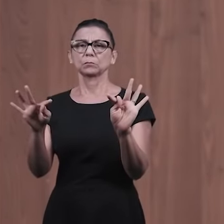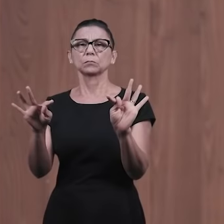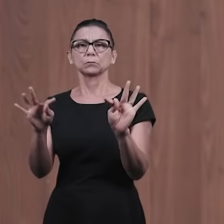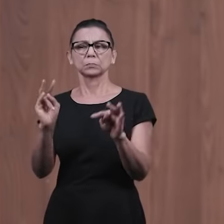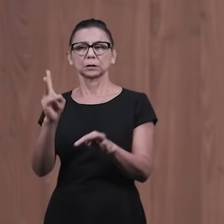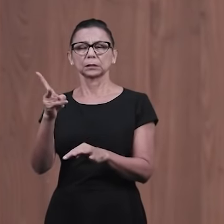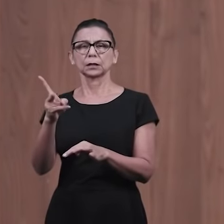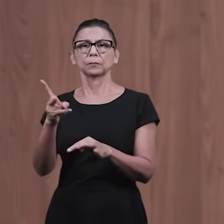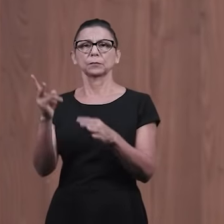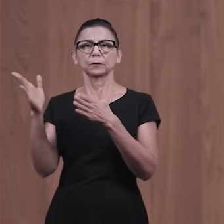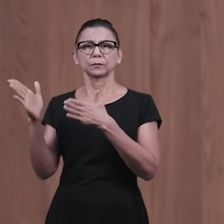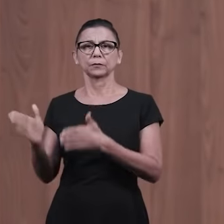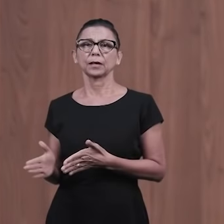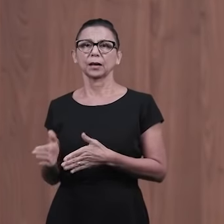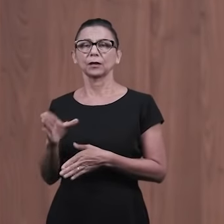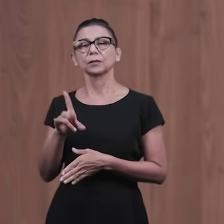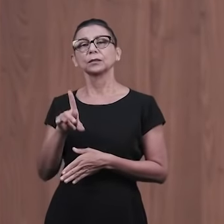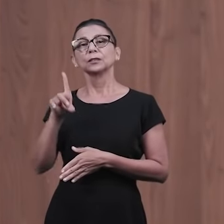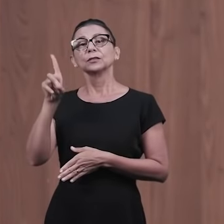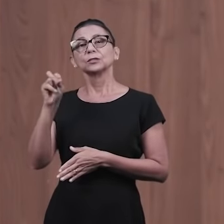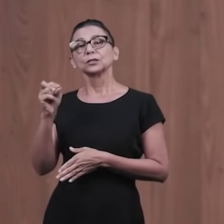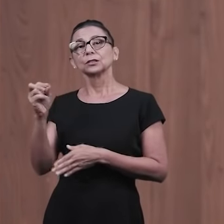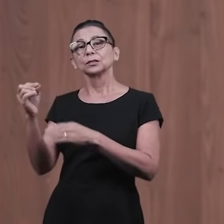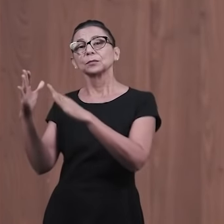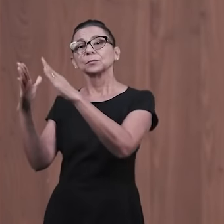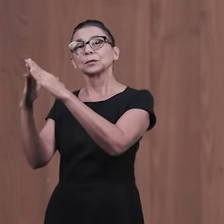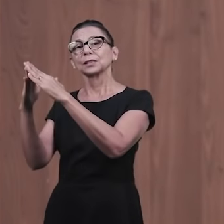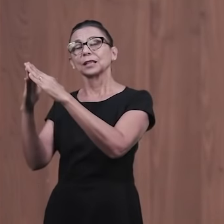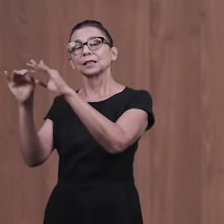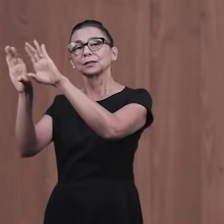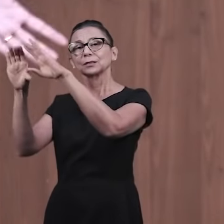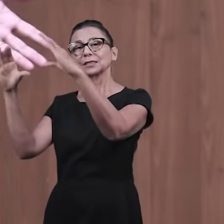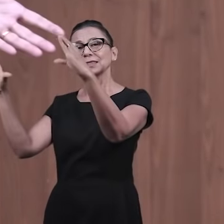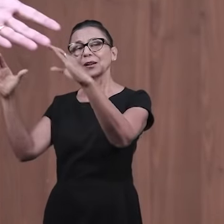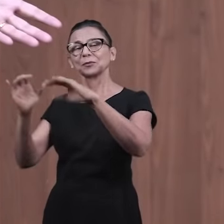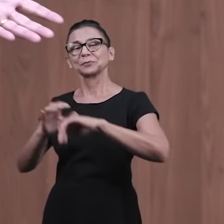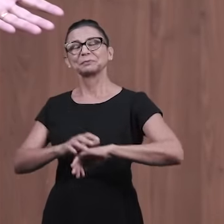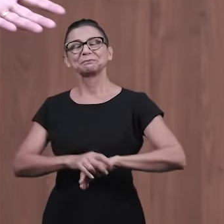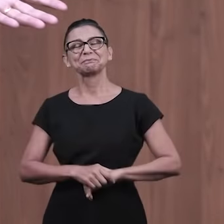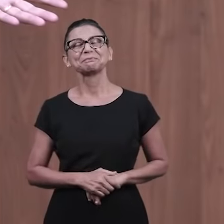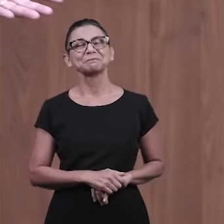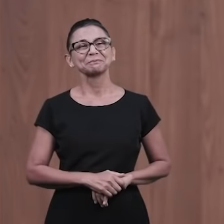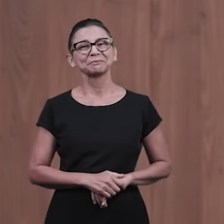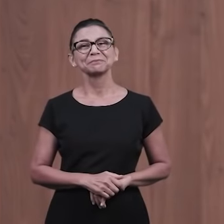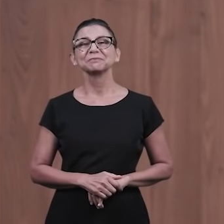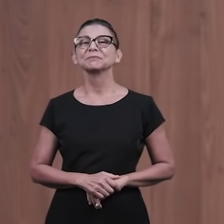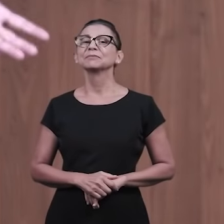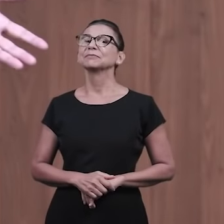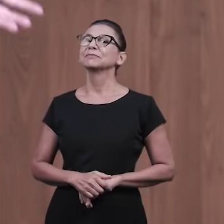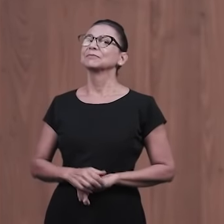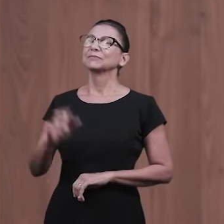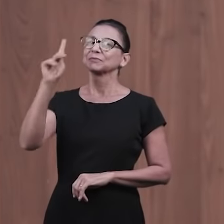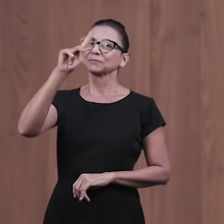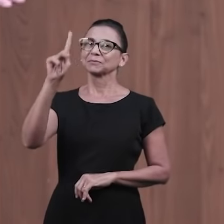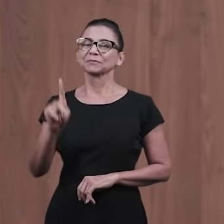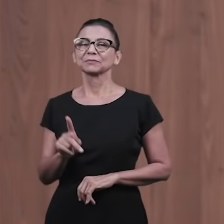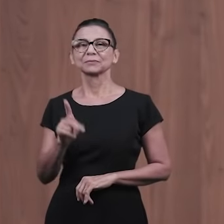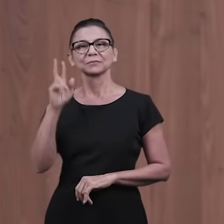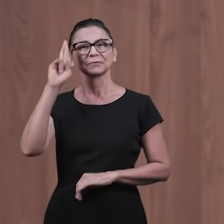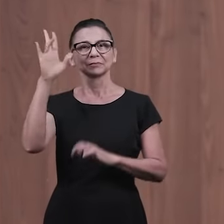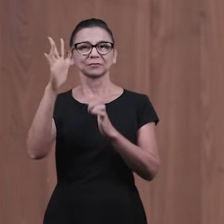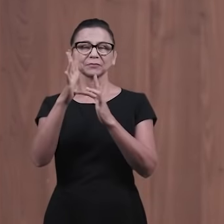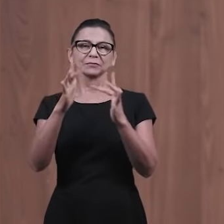um dia, alcançar a eternidade. Que essa palavra seja uma bênção para o nosso coração. A todos a